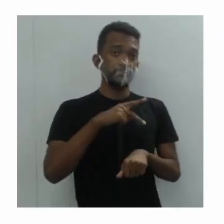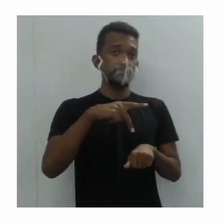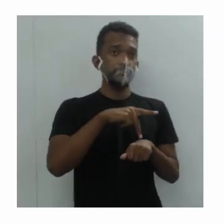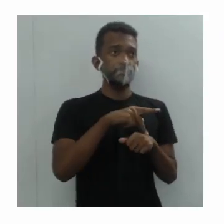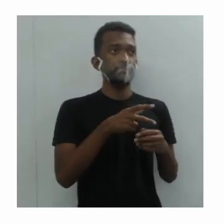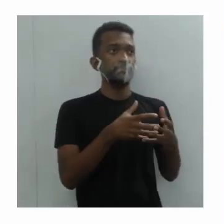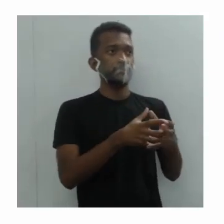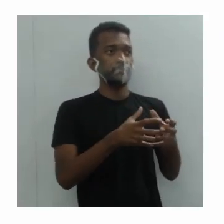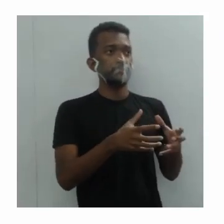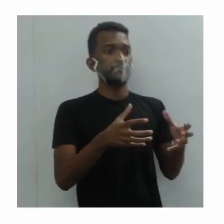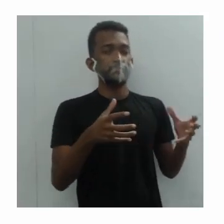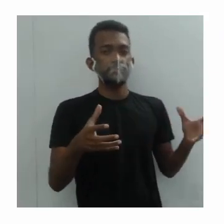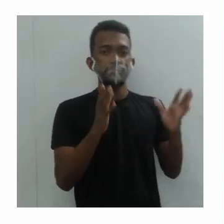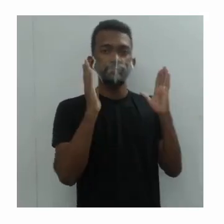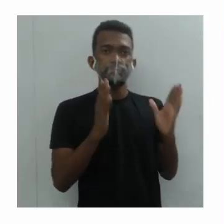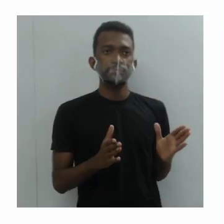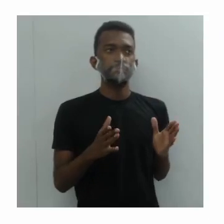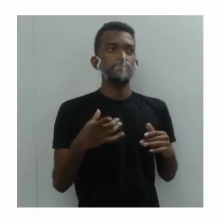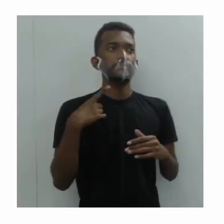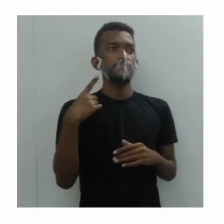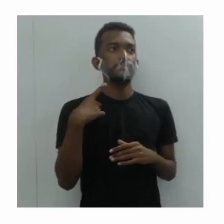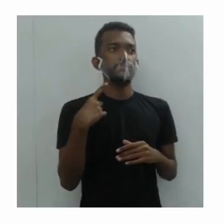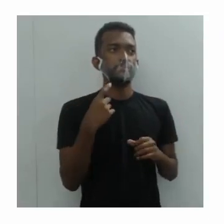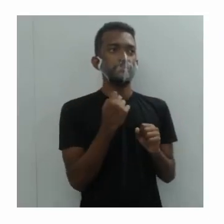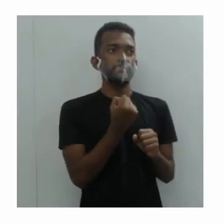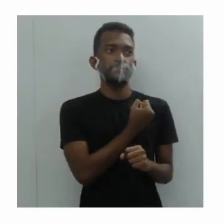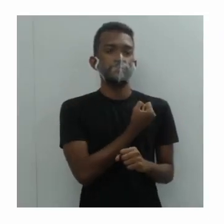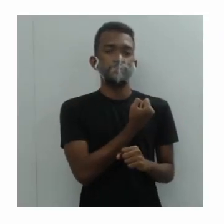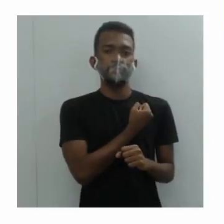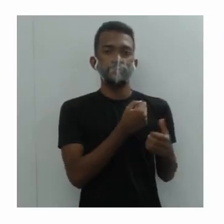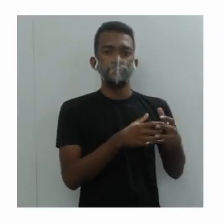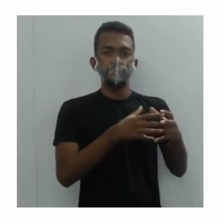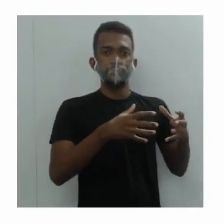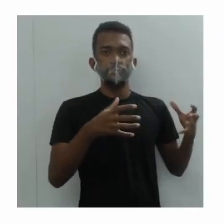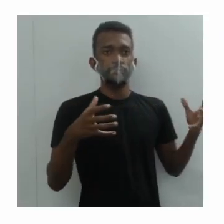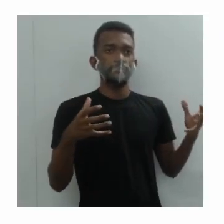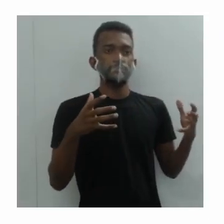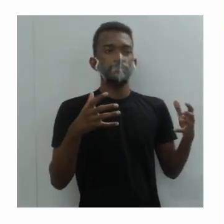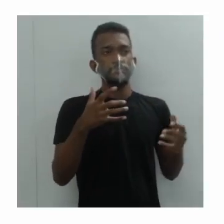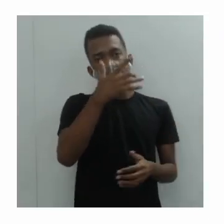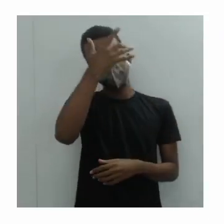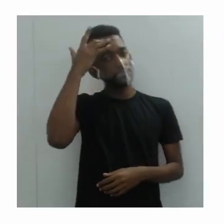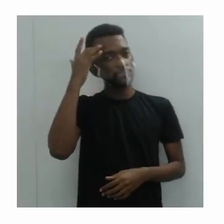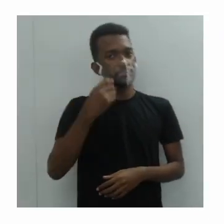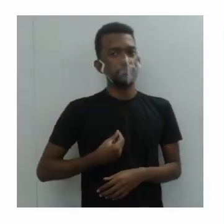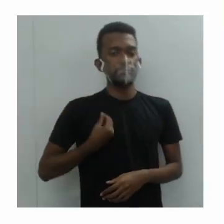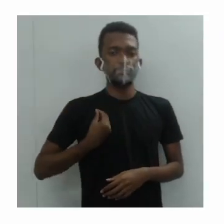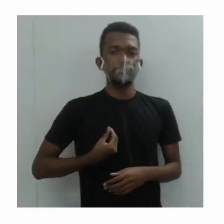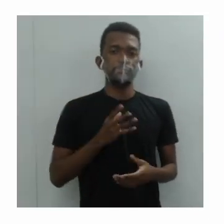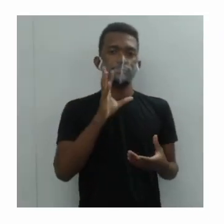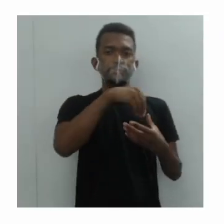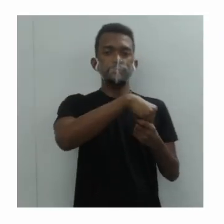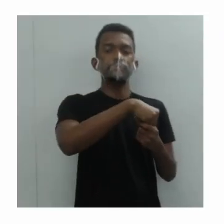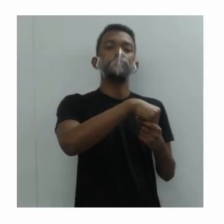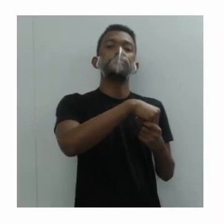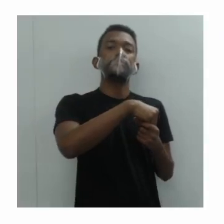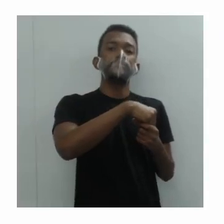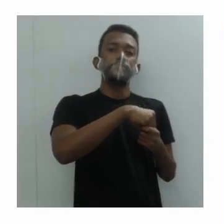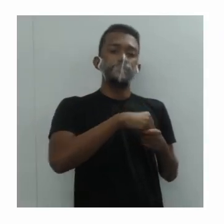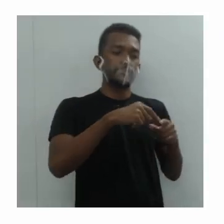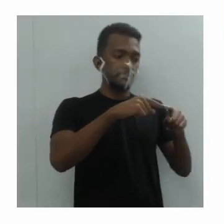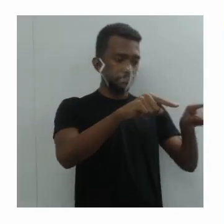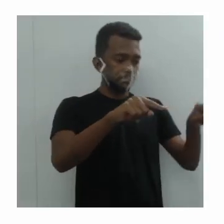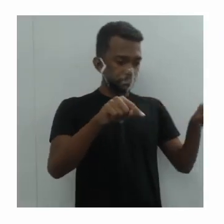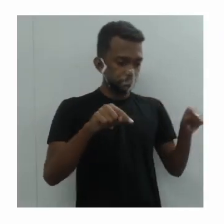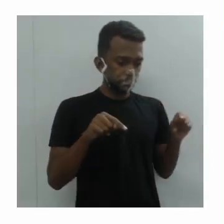população relativa, com um grande número de ocupantes no quilômetro quadrado, eu vou